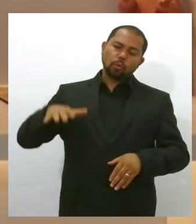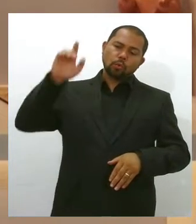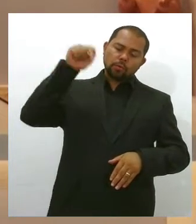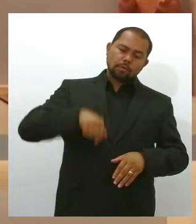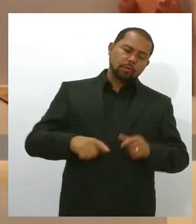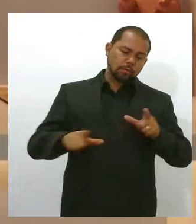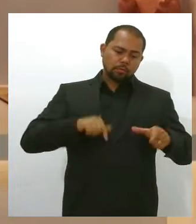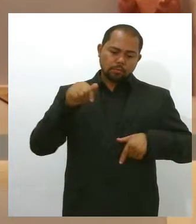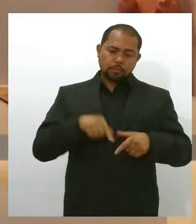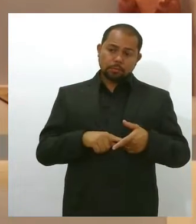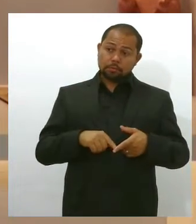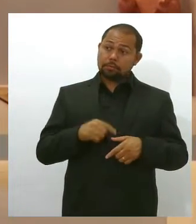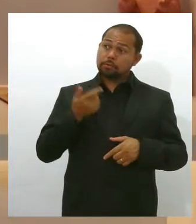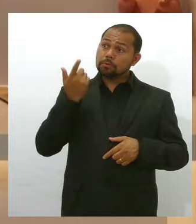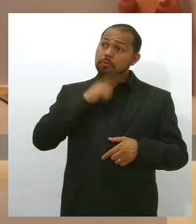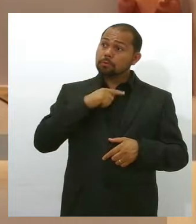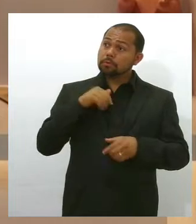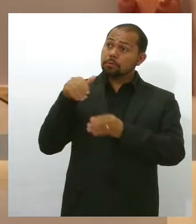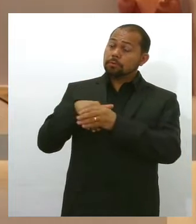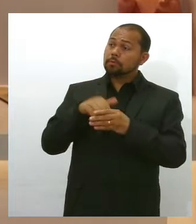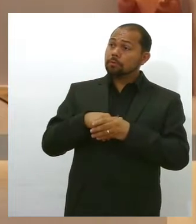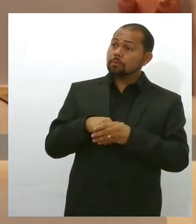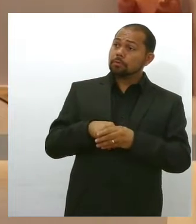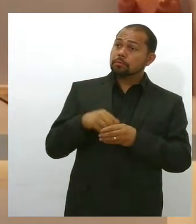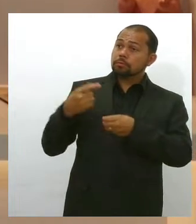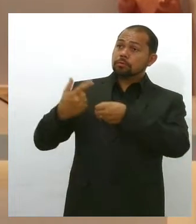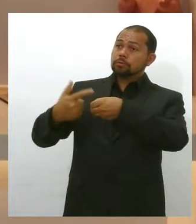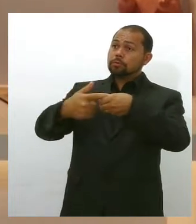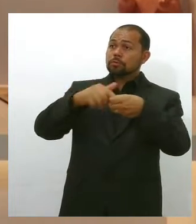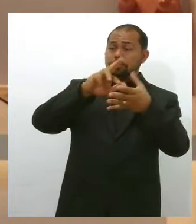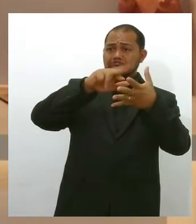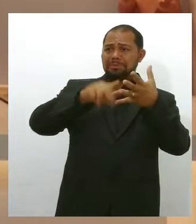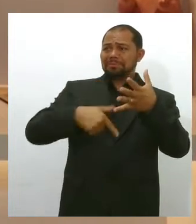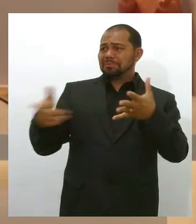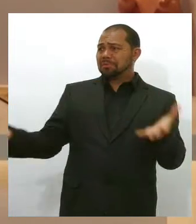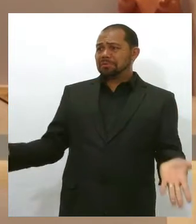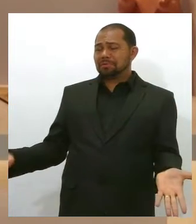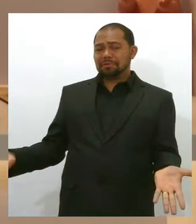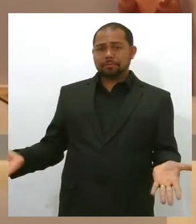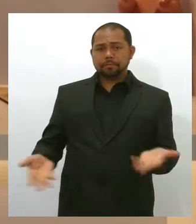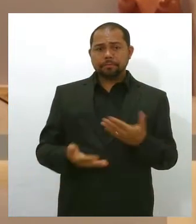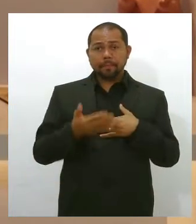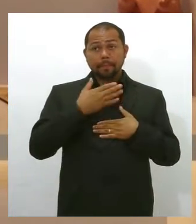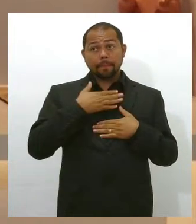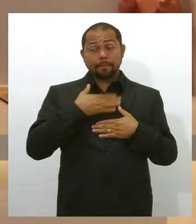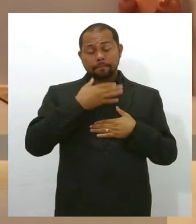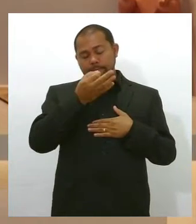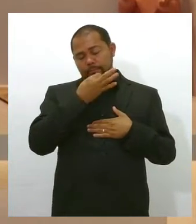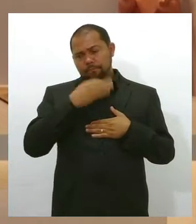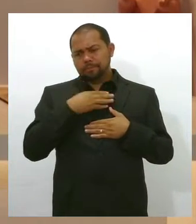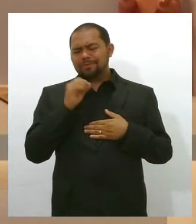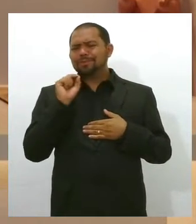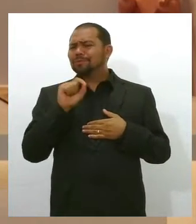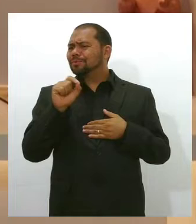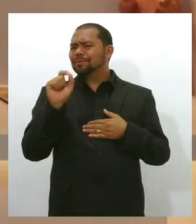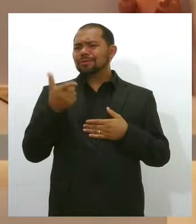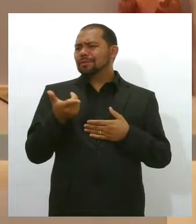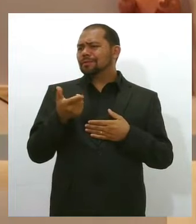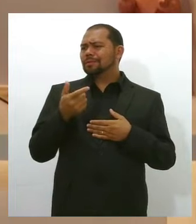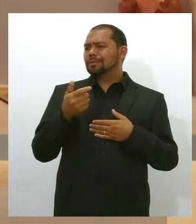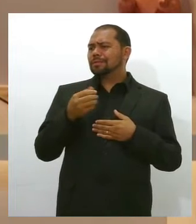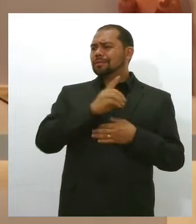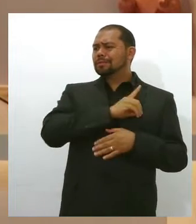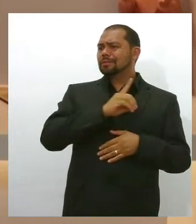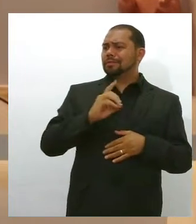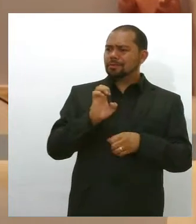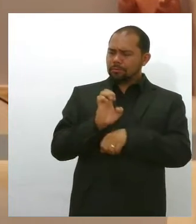seu redor a falar do que em Itabaianinha então assim na minha percepção O que é que esse candidato depois de leite ele vai efetivamente